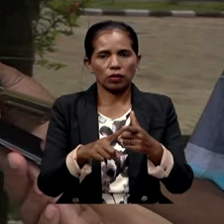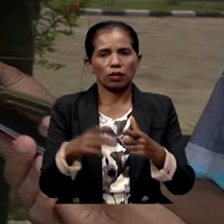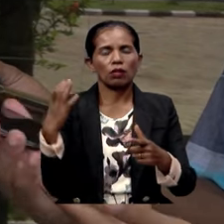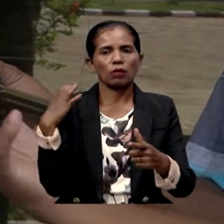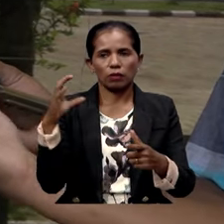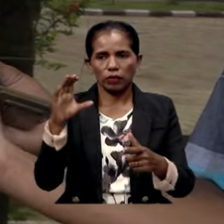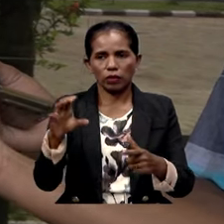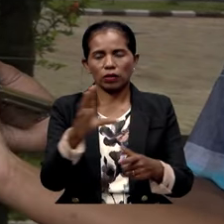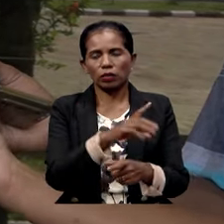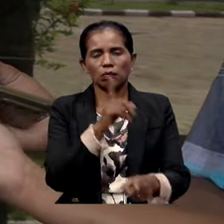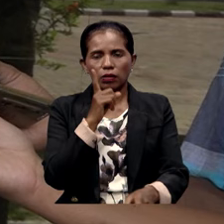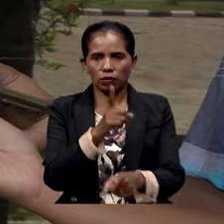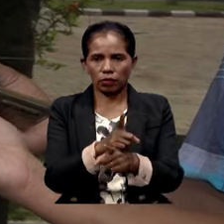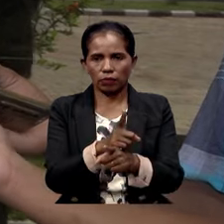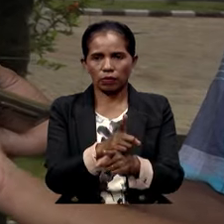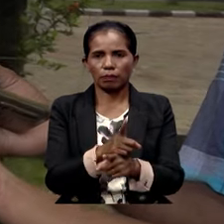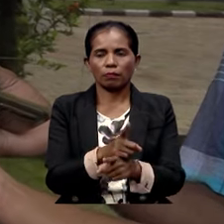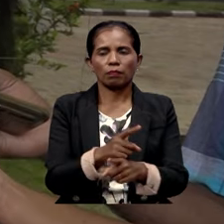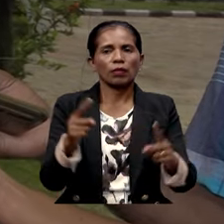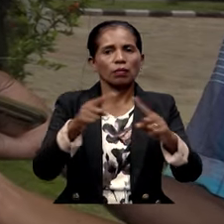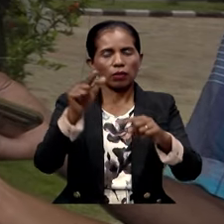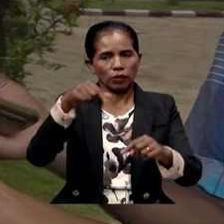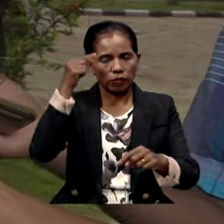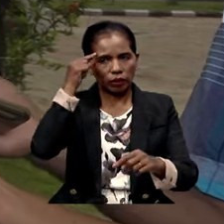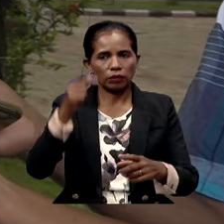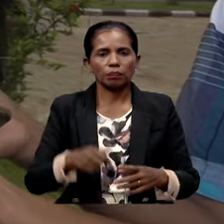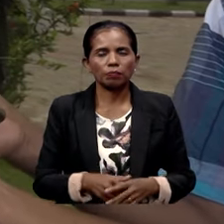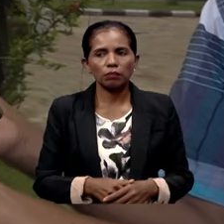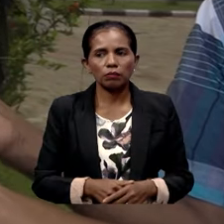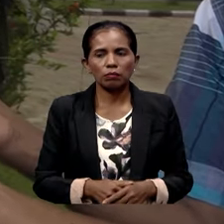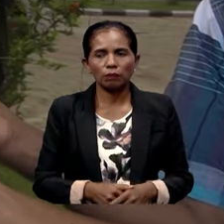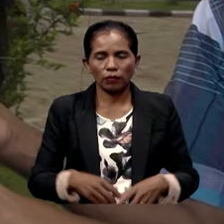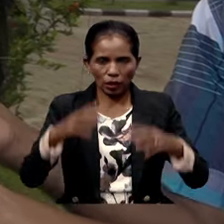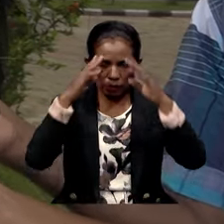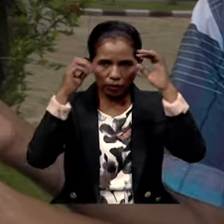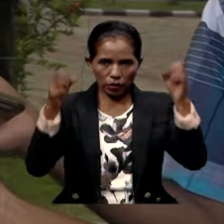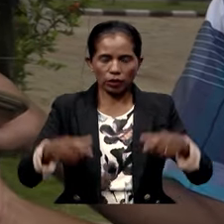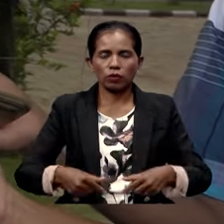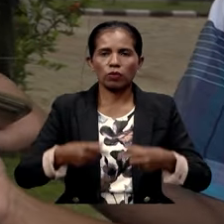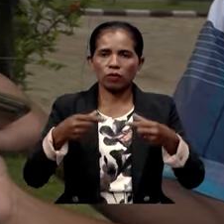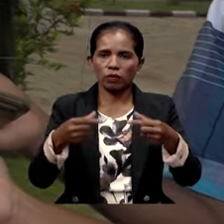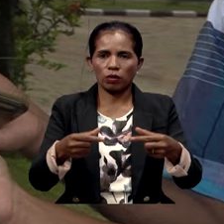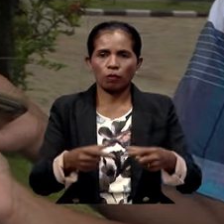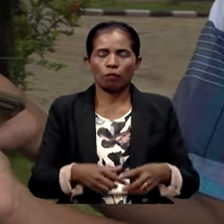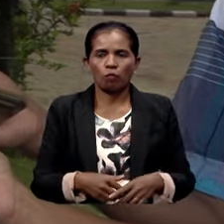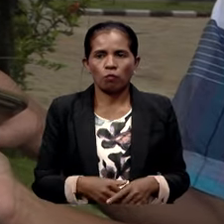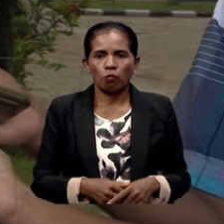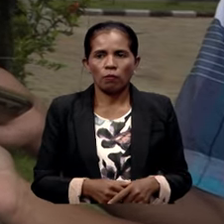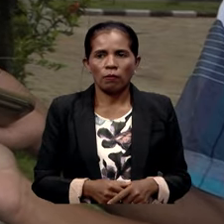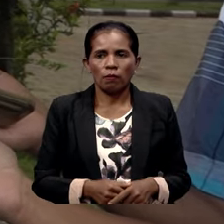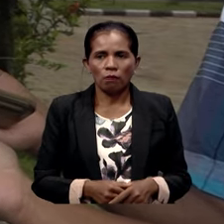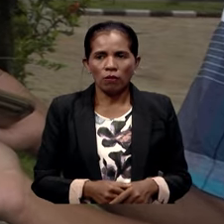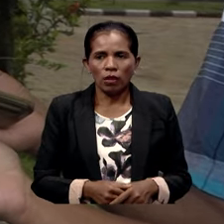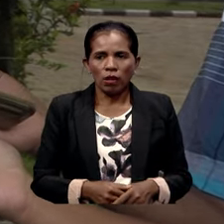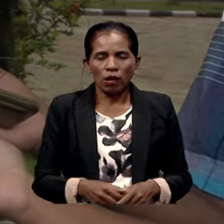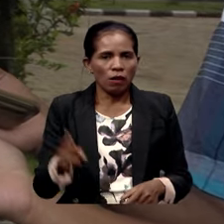da abstrato ba governo. Molok Presidente Republika to fo indultu ia